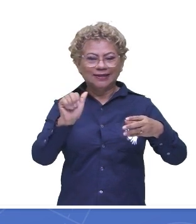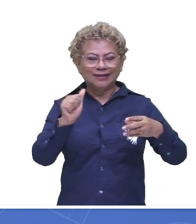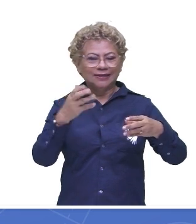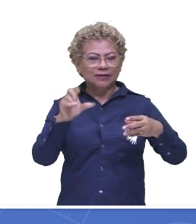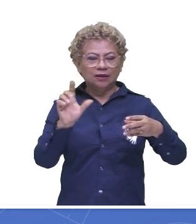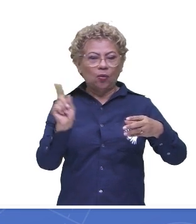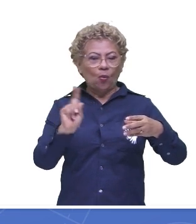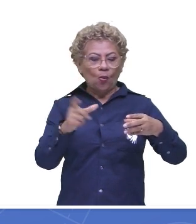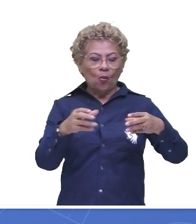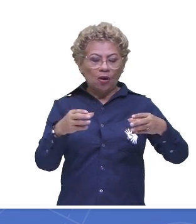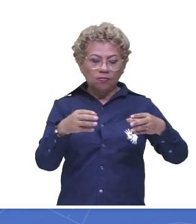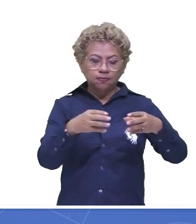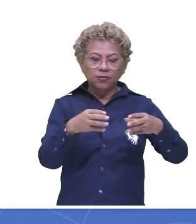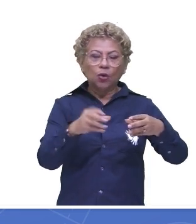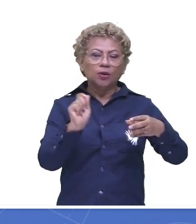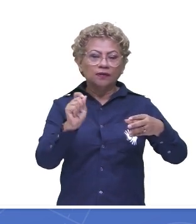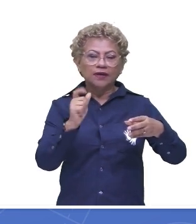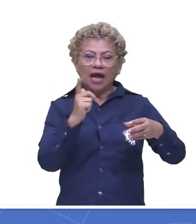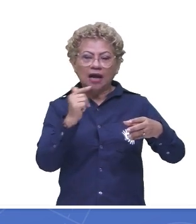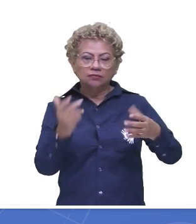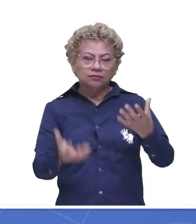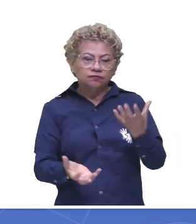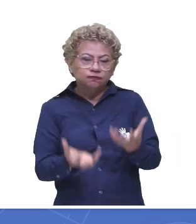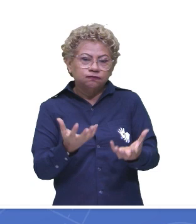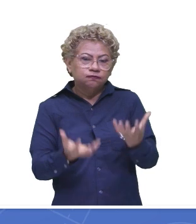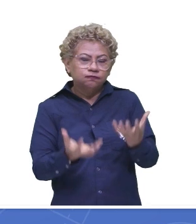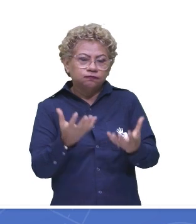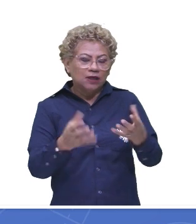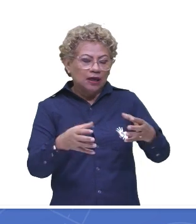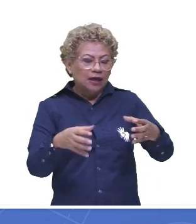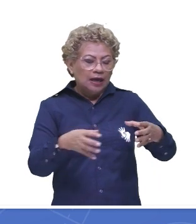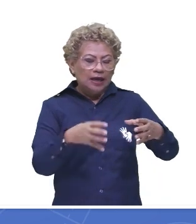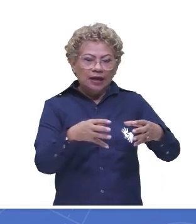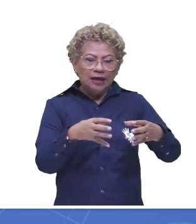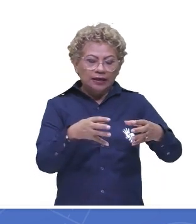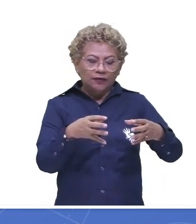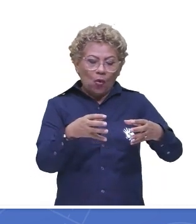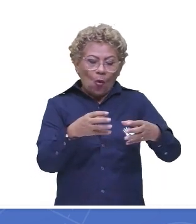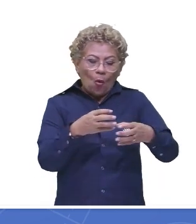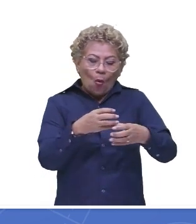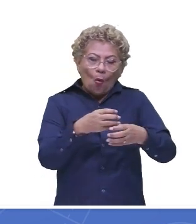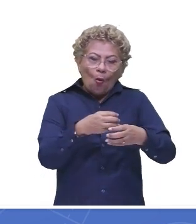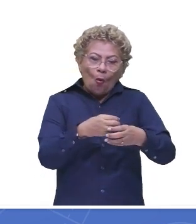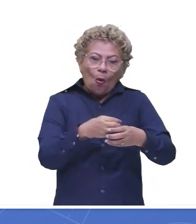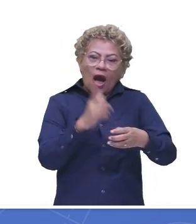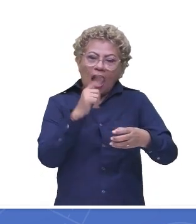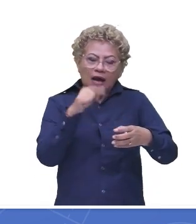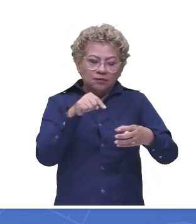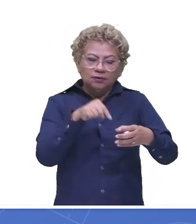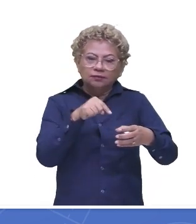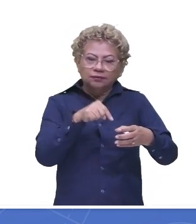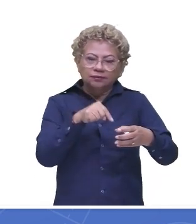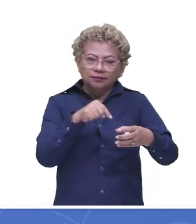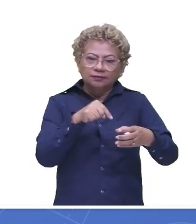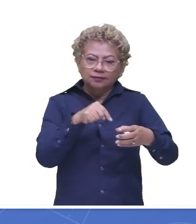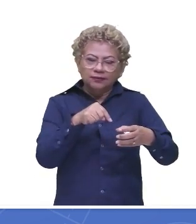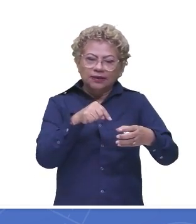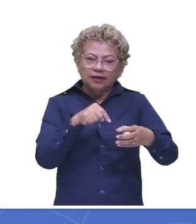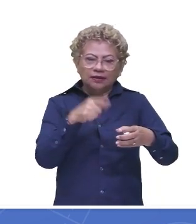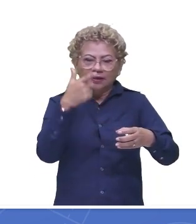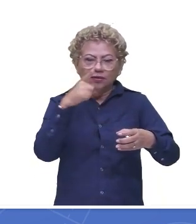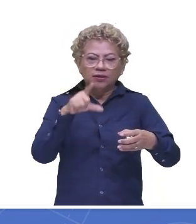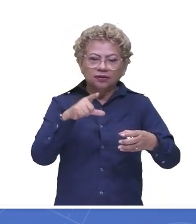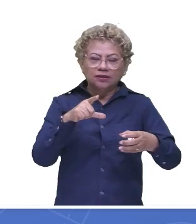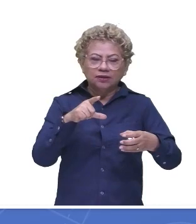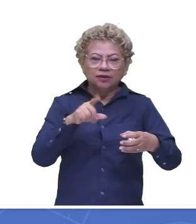Nós vamos aumentar a temperatura. O volume do líquido diminui até a temperatura atingir 4 graus Celsius. Vamos